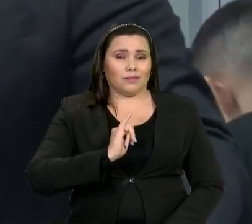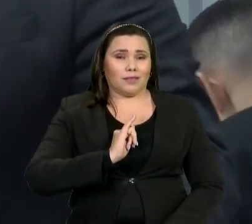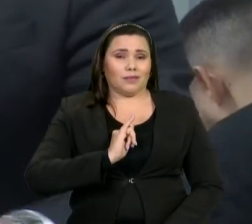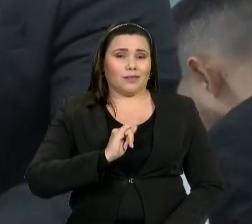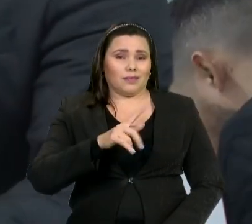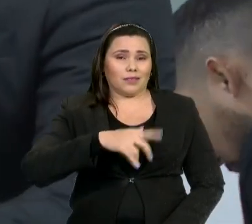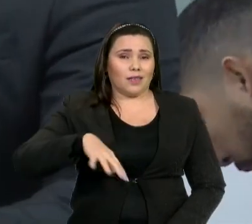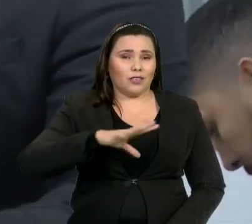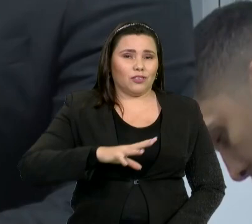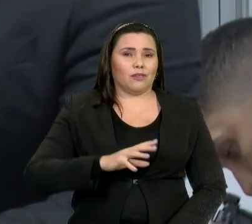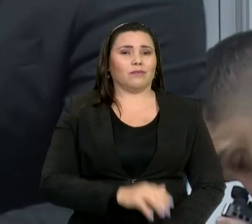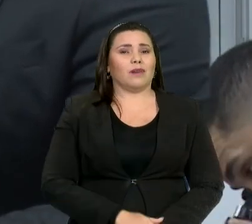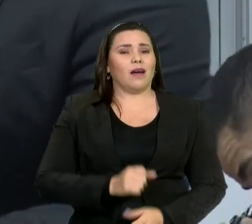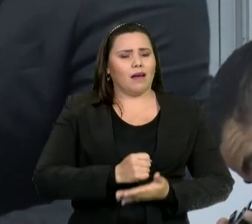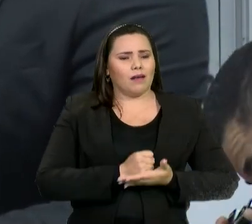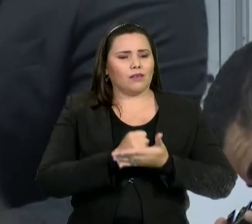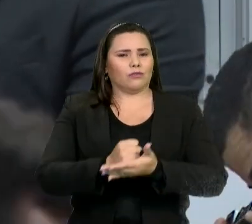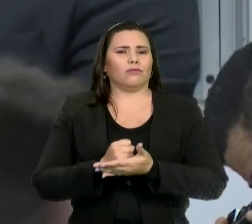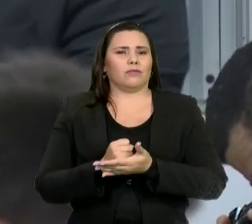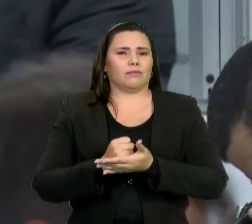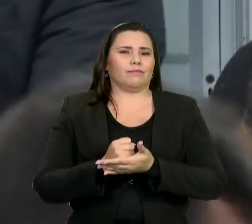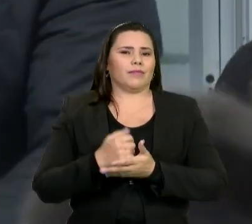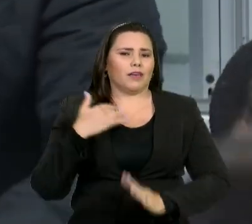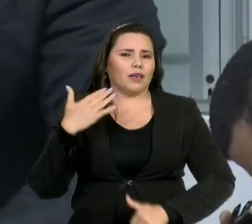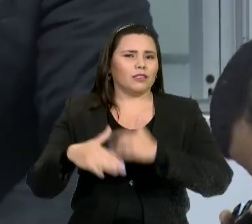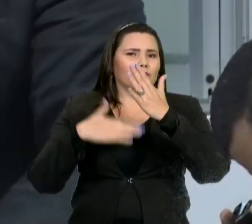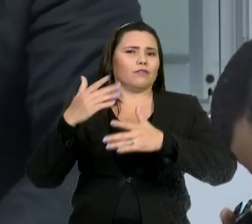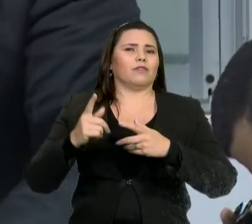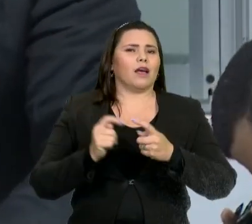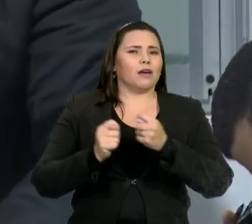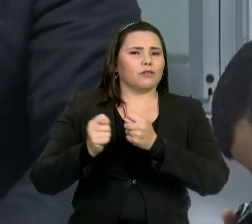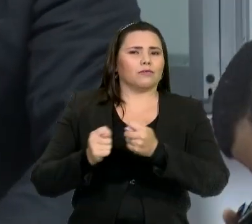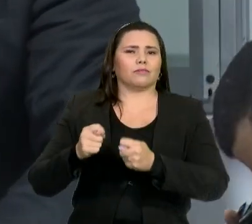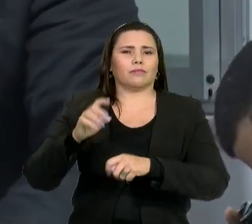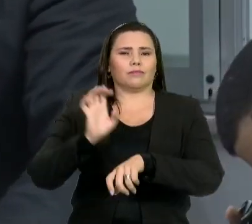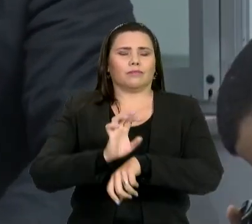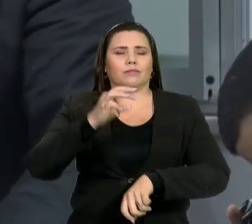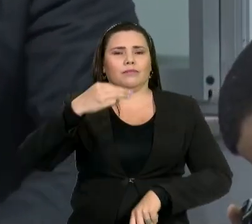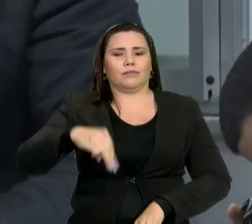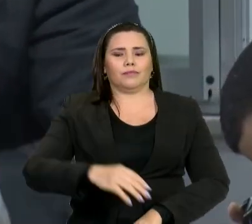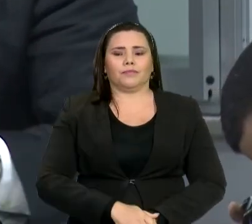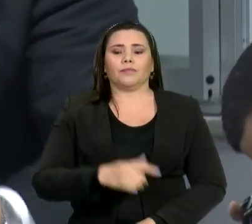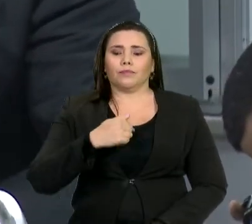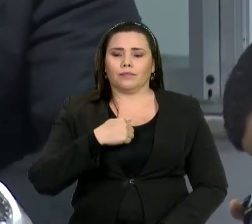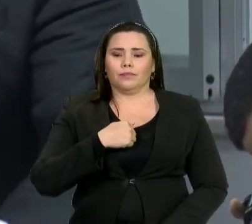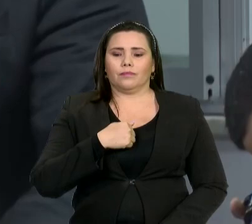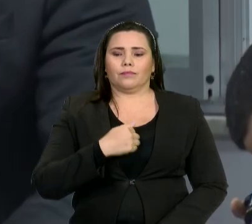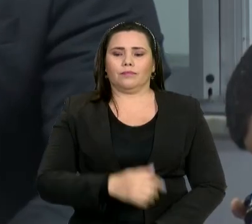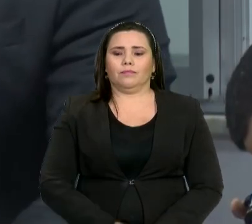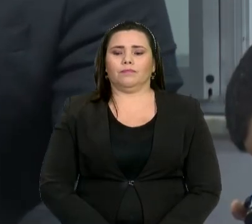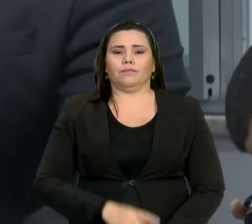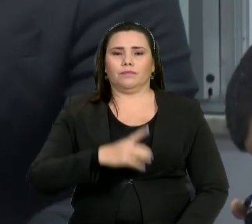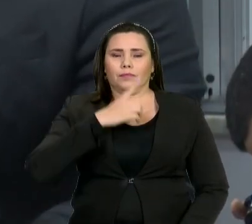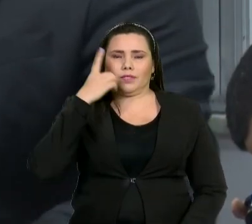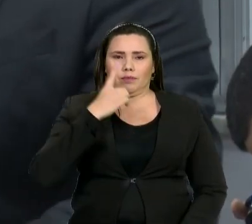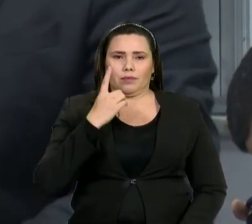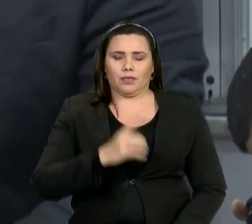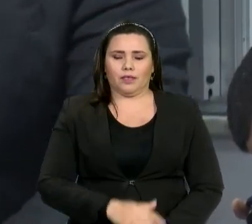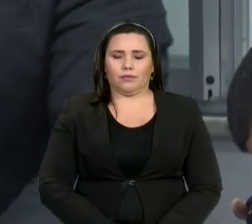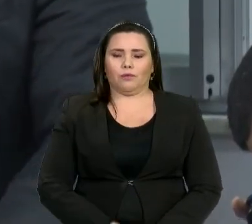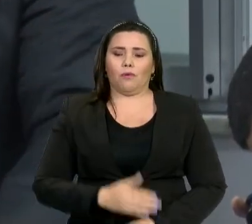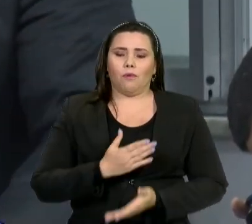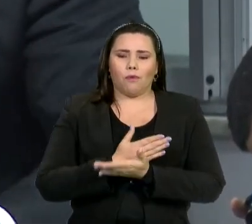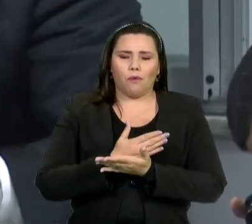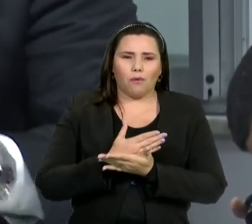forte para a economia do Maranhão. Eu, na condição de deputado municipalista, iniciei a minha